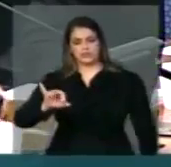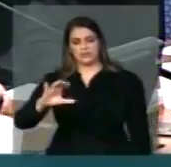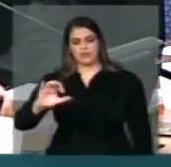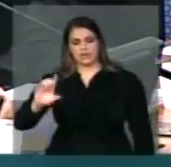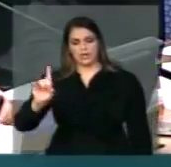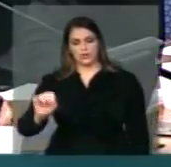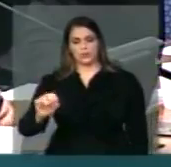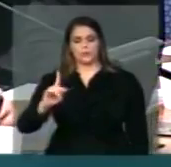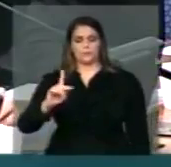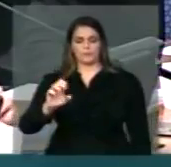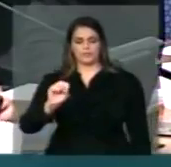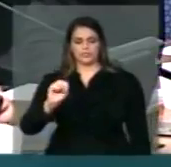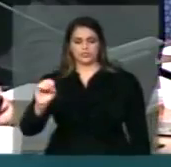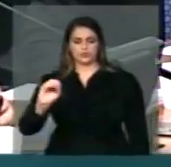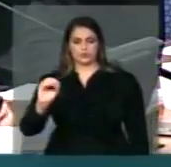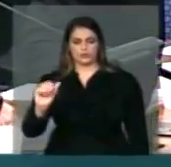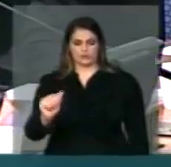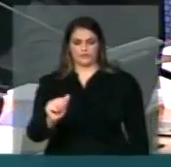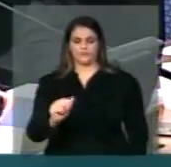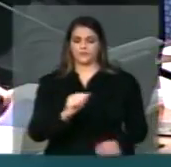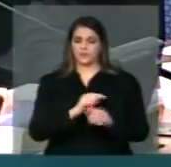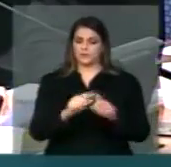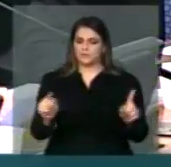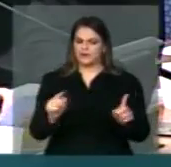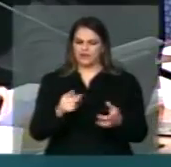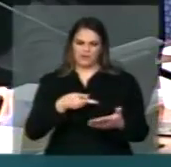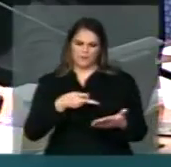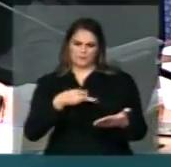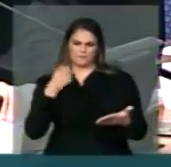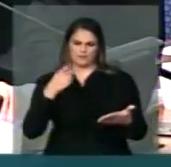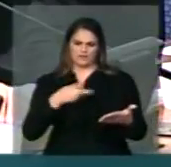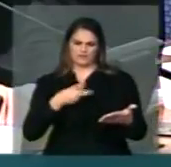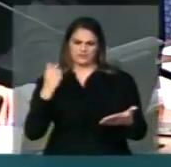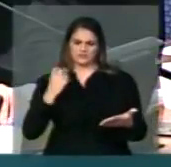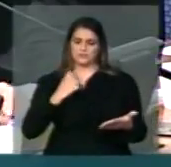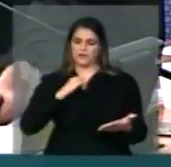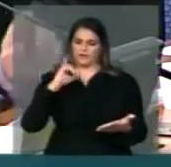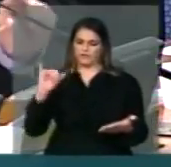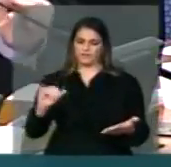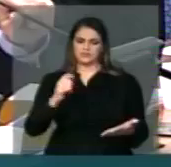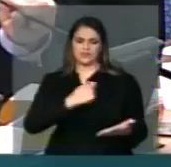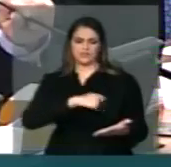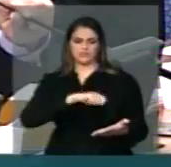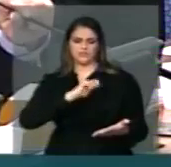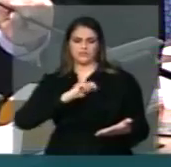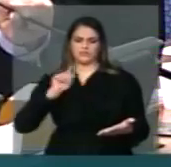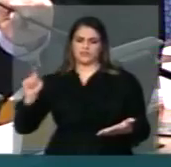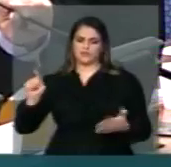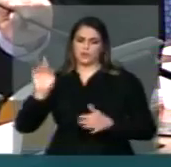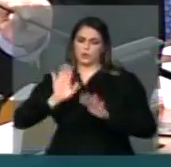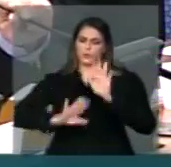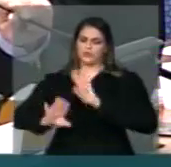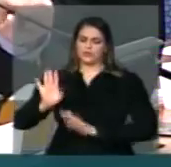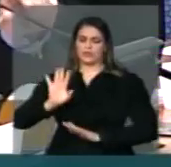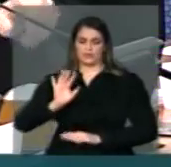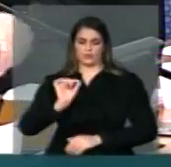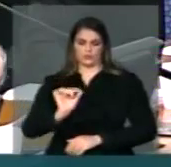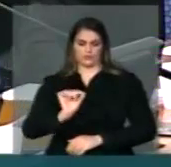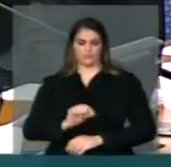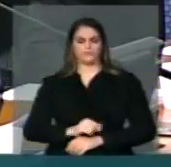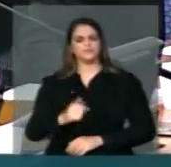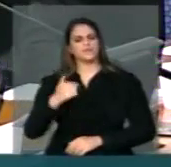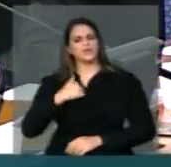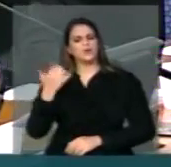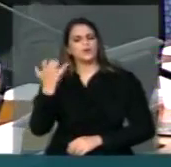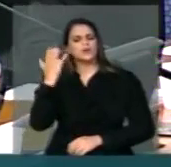começo a encontrar, senhor presidente, essas digitais que eu disse bem aqui ao delegado Valdir, para ele tomar cuidado. Eu quero saber por